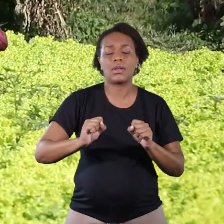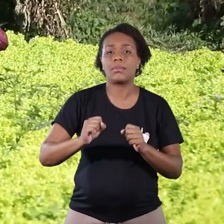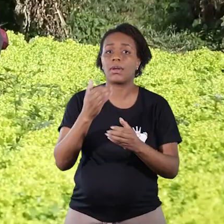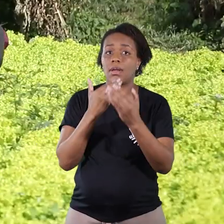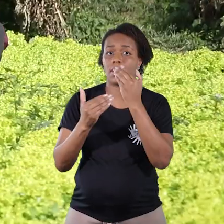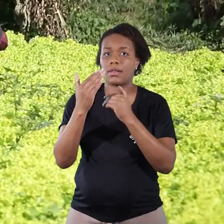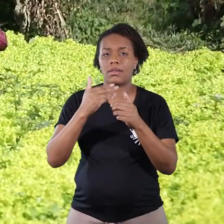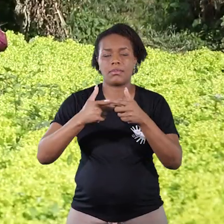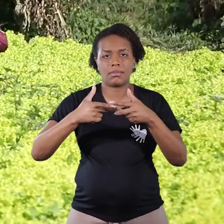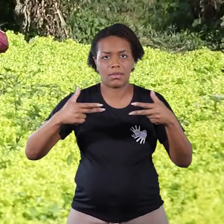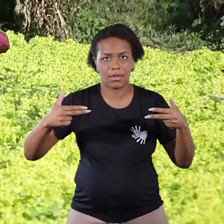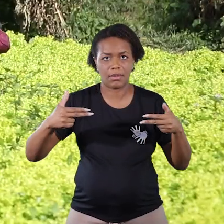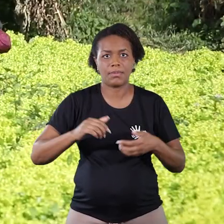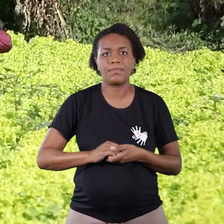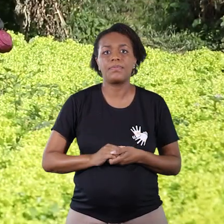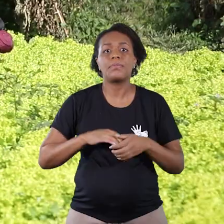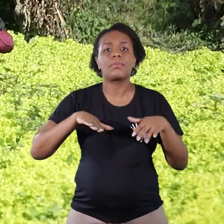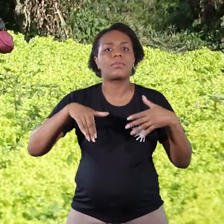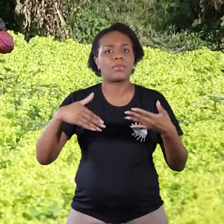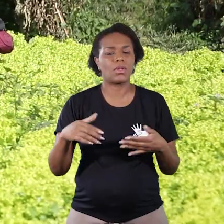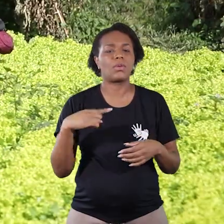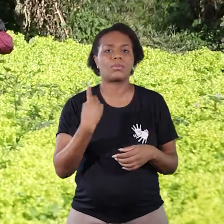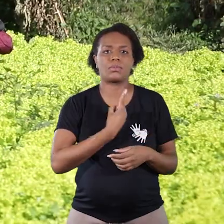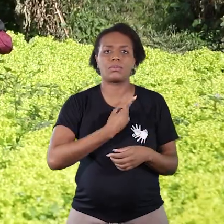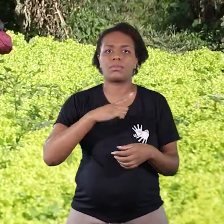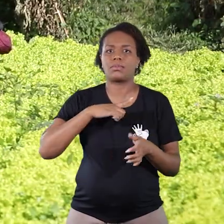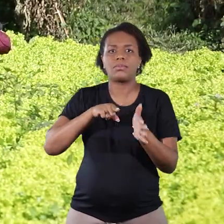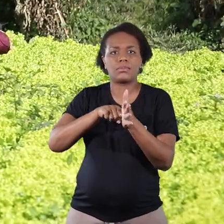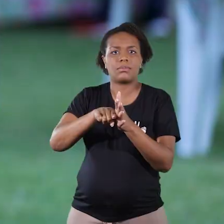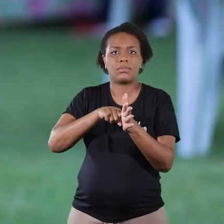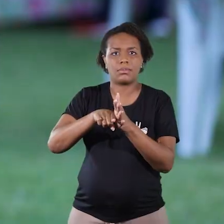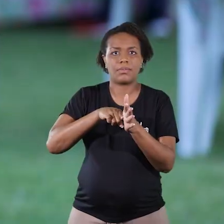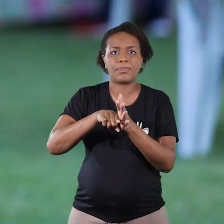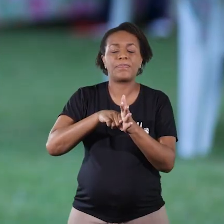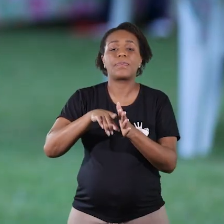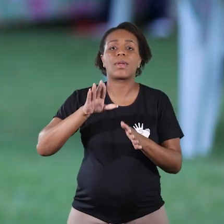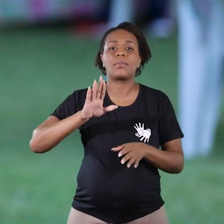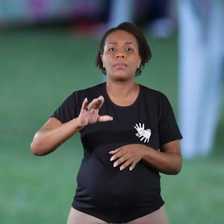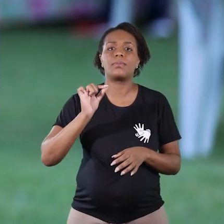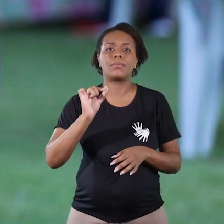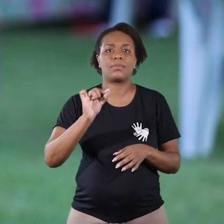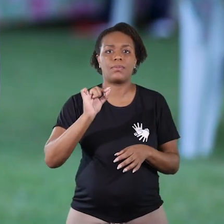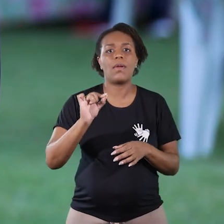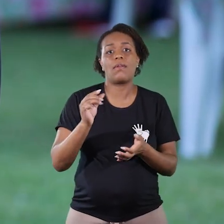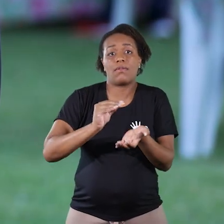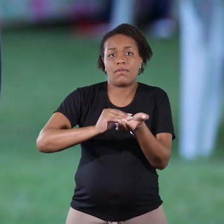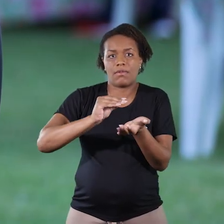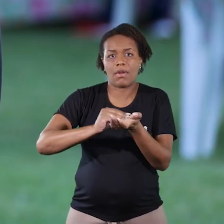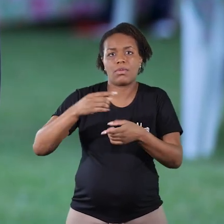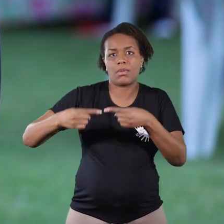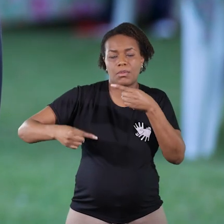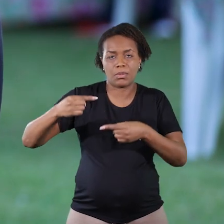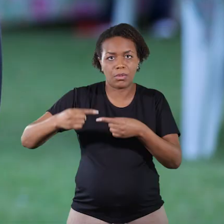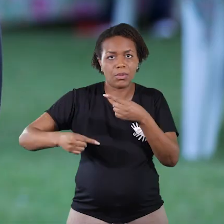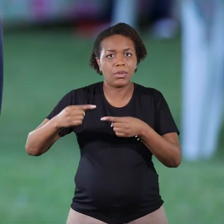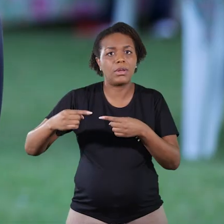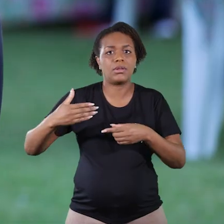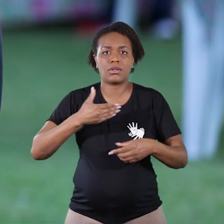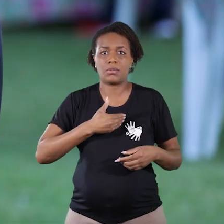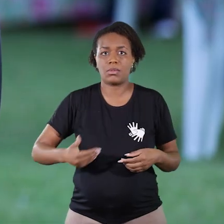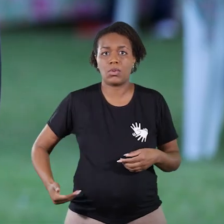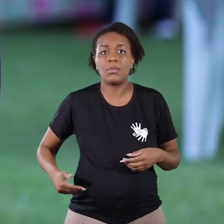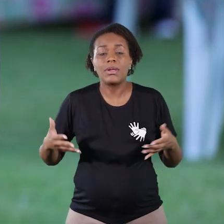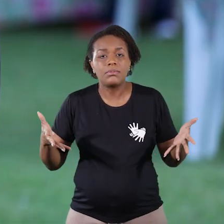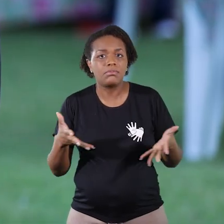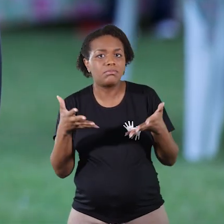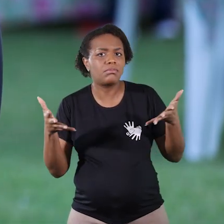agroalimentares mais localizados. Então, de fato, nós temos pesquisas, mas eu acredito que não só faltam políticas